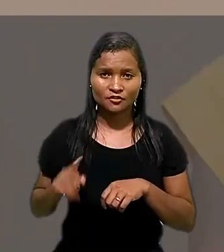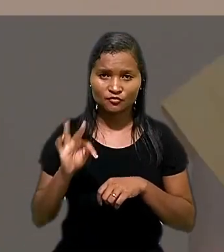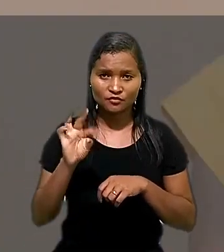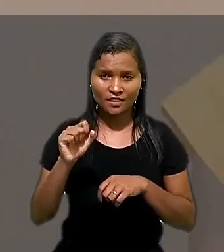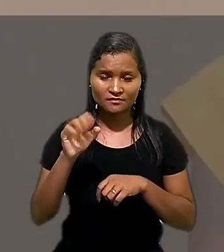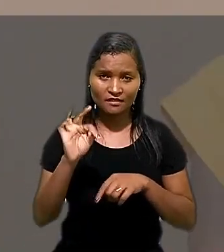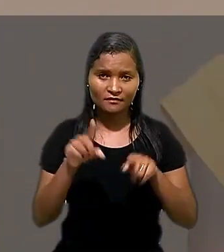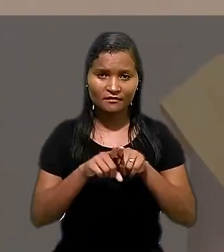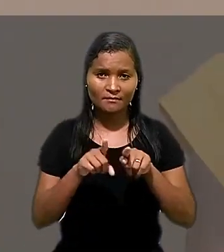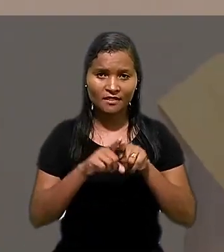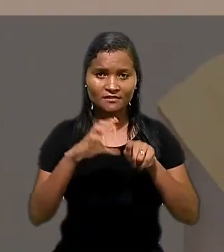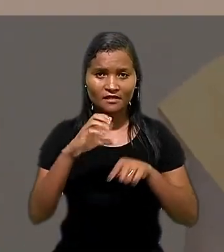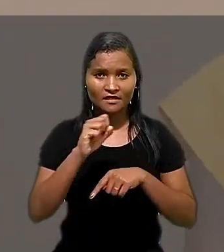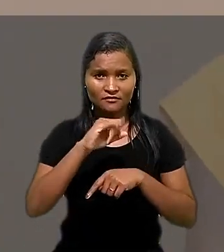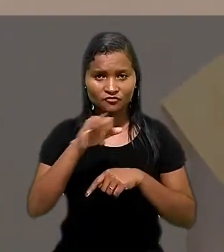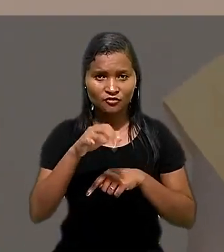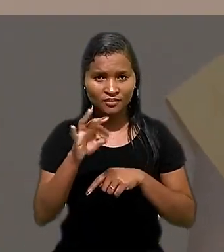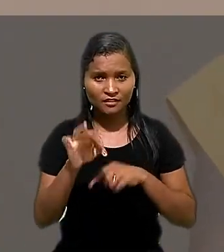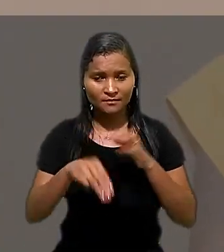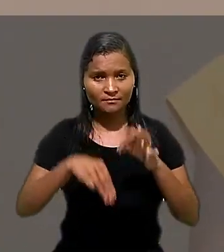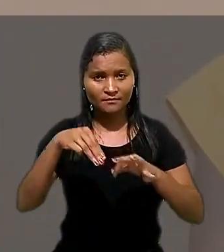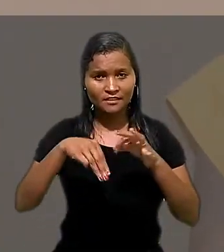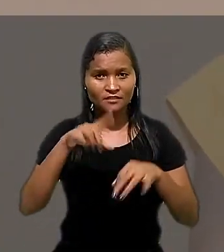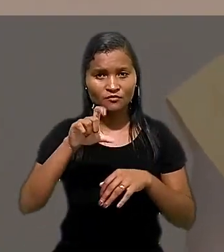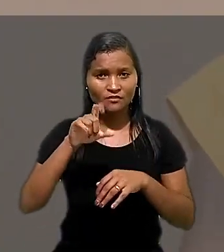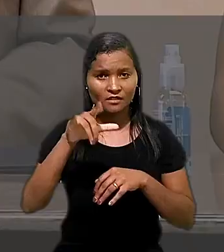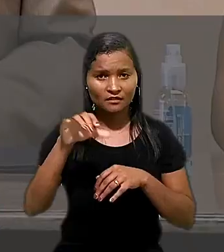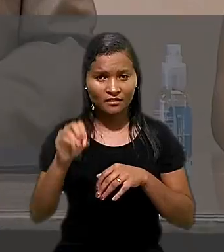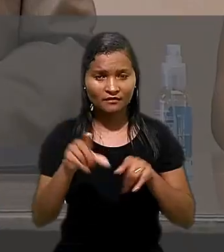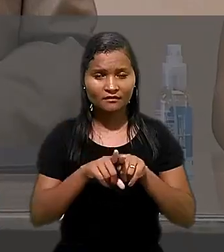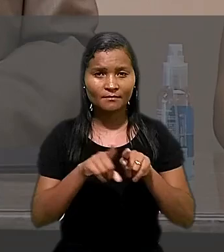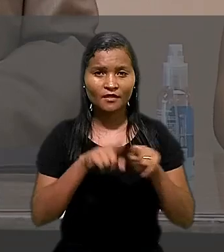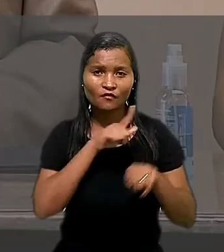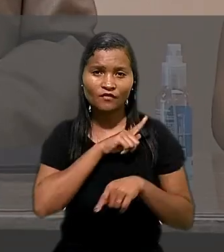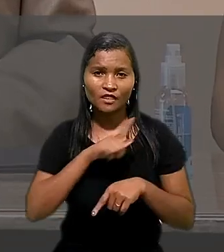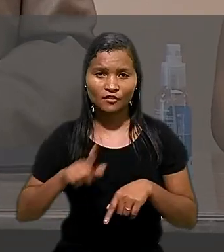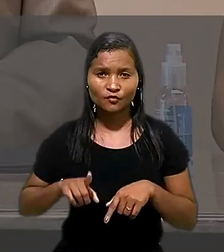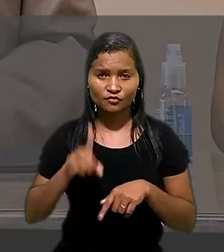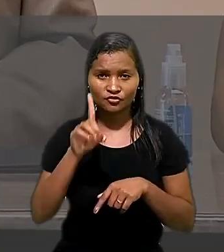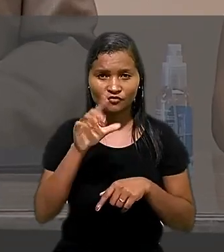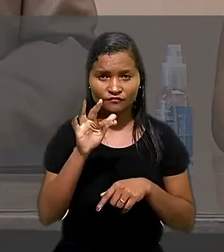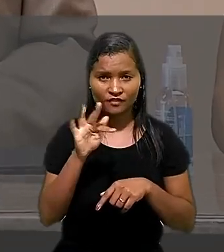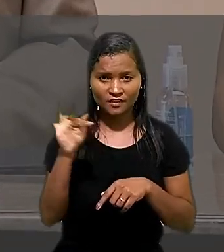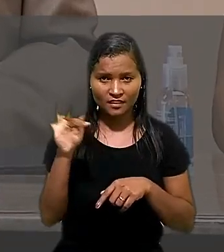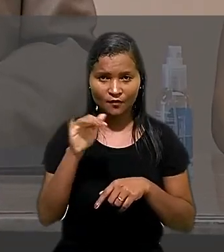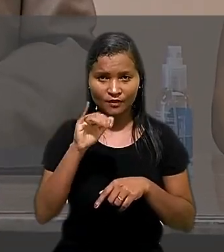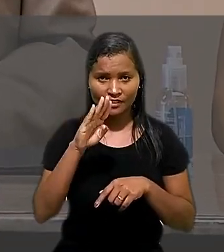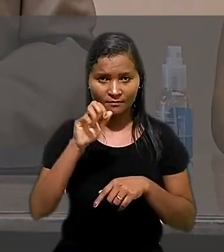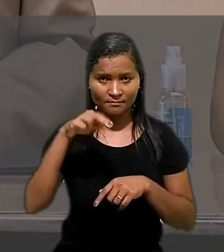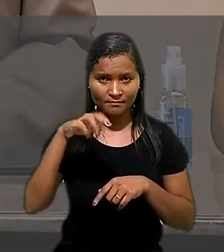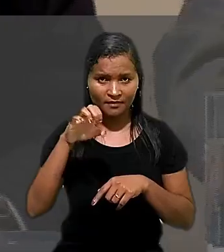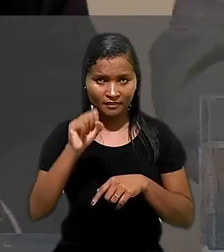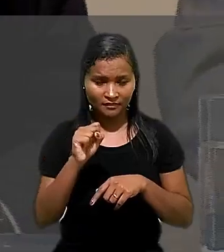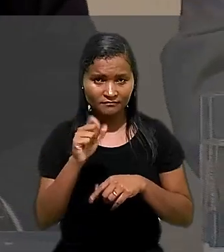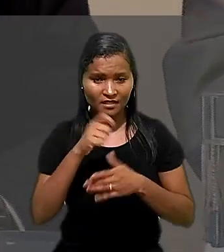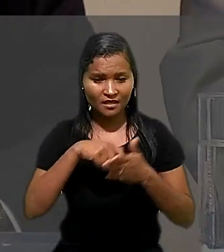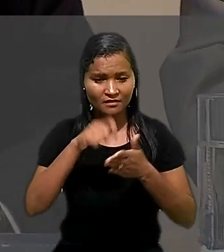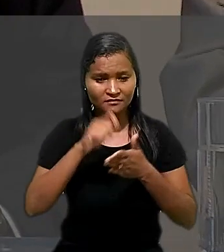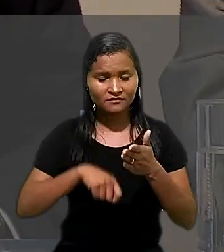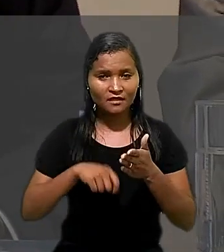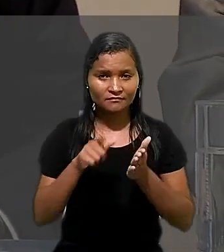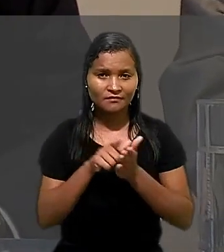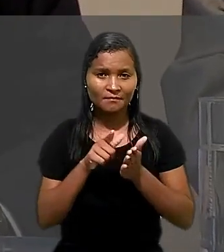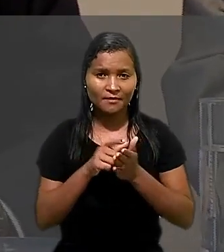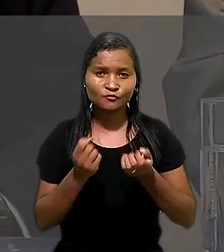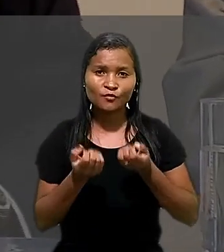do TST e do CSJT, ministro Lélio Bentes Corrêa, e o governador do Distrito Federal, Ibanez Rocha, assinaram termo